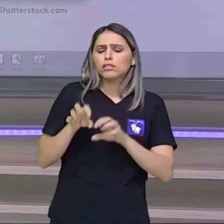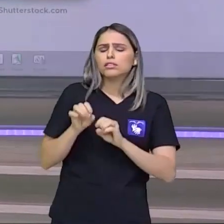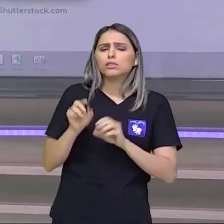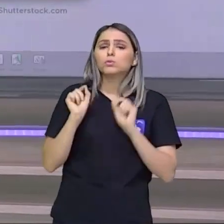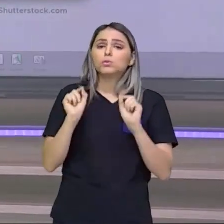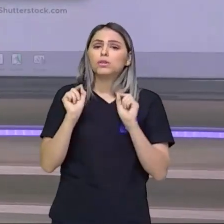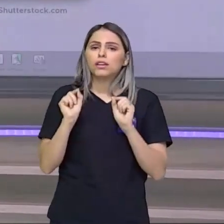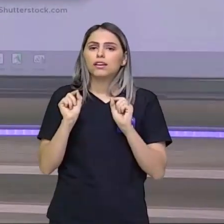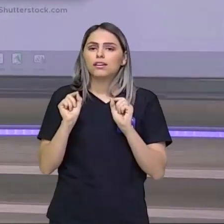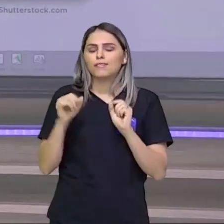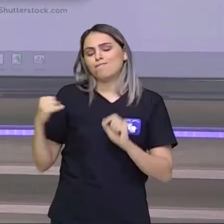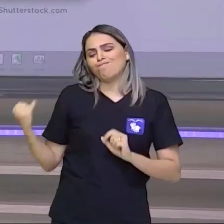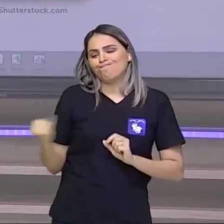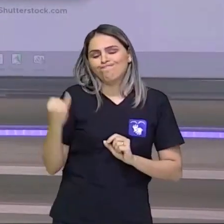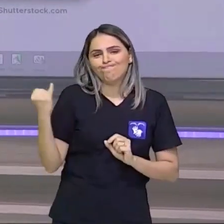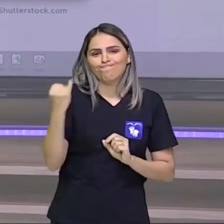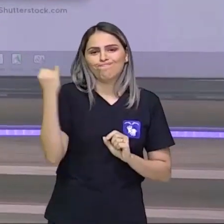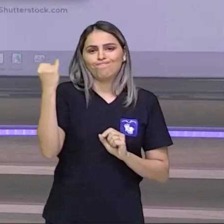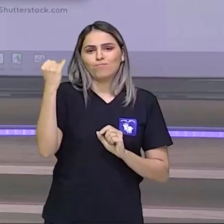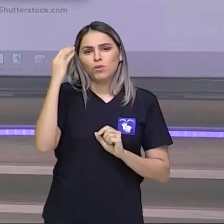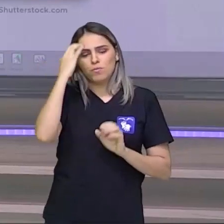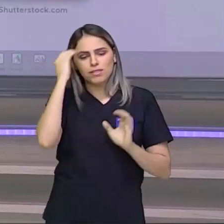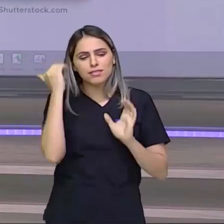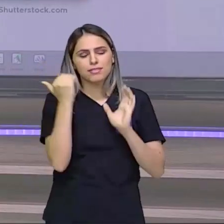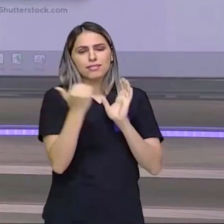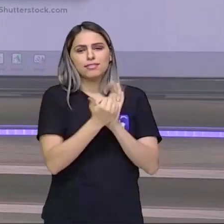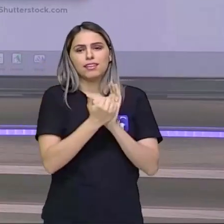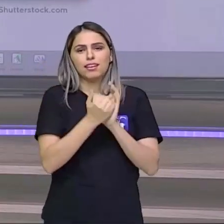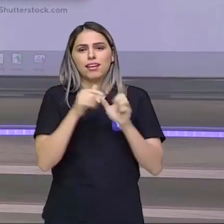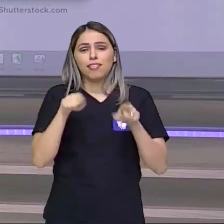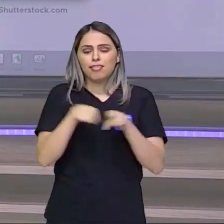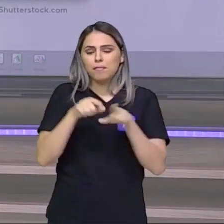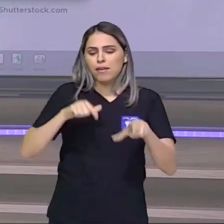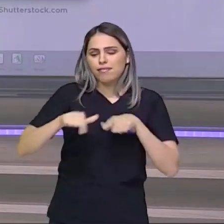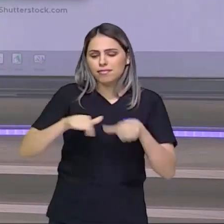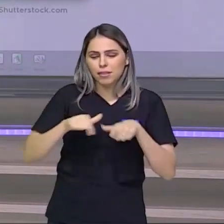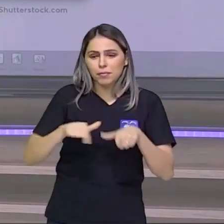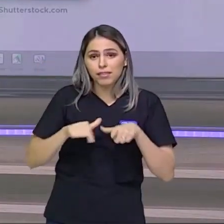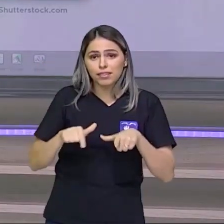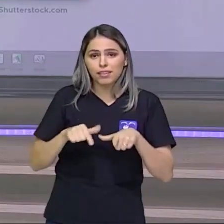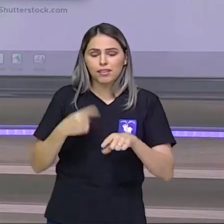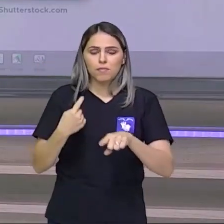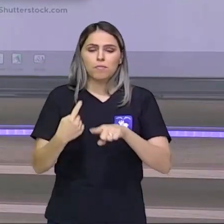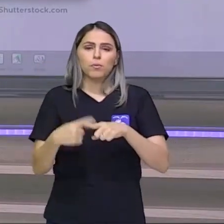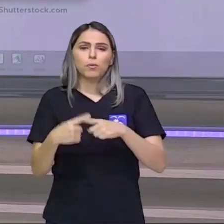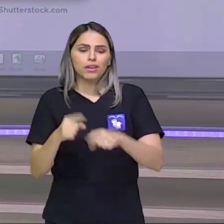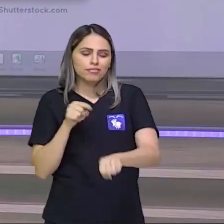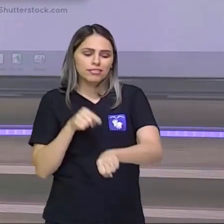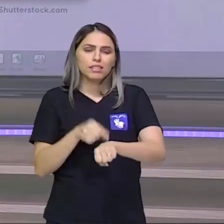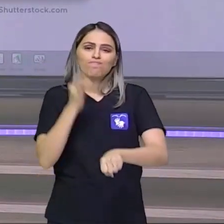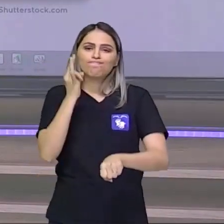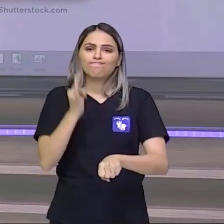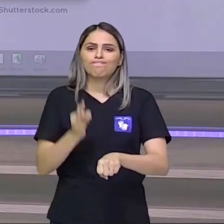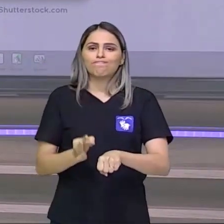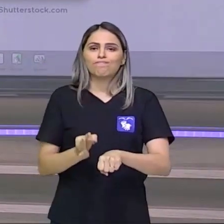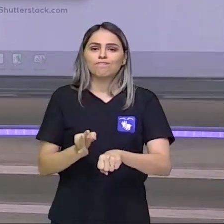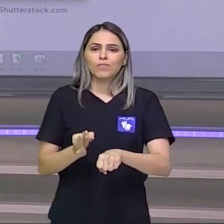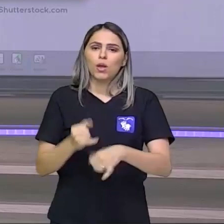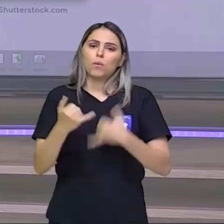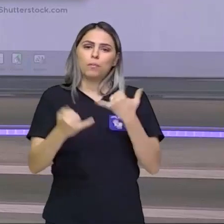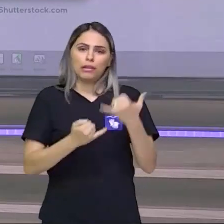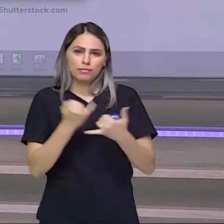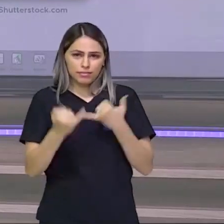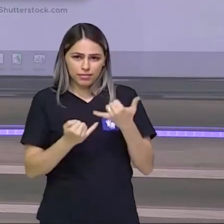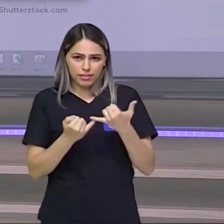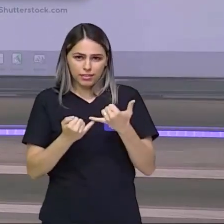Que é importante nós obedecermos e nós trabalharmos para no tempo certo, que é aquele tempo de brincadeira,